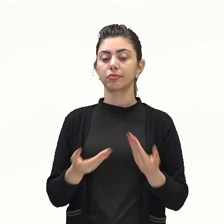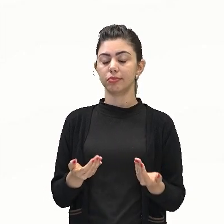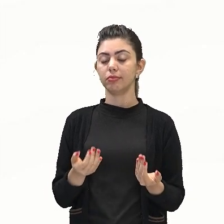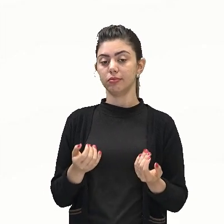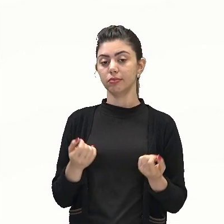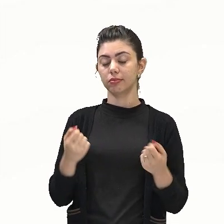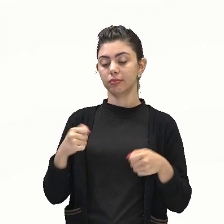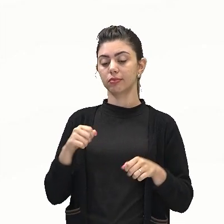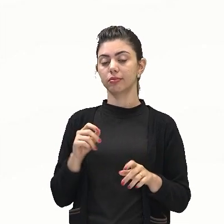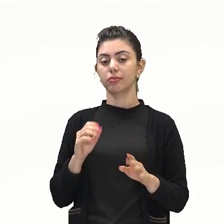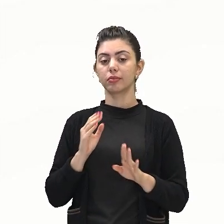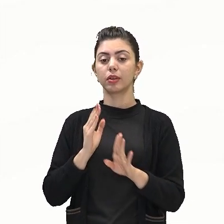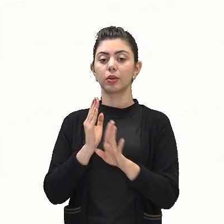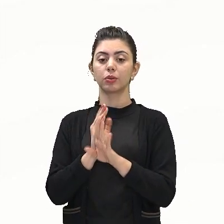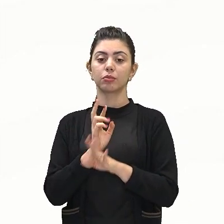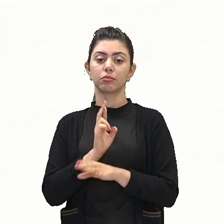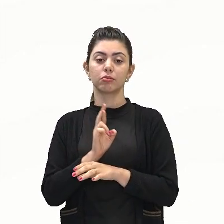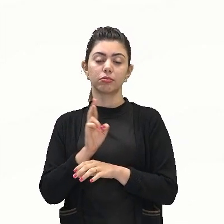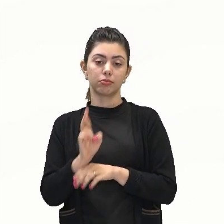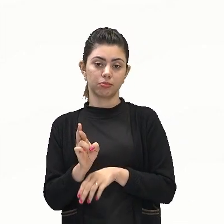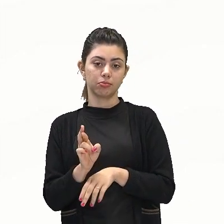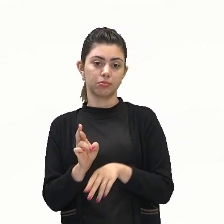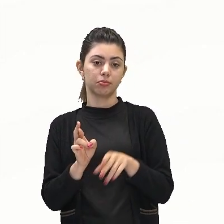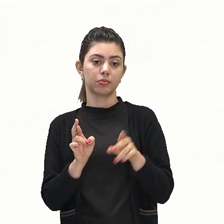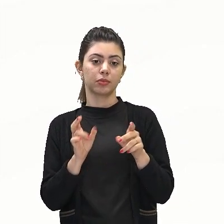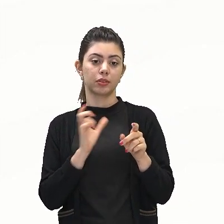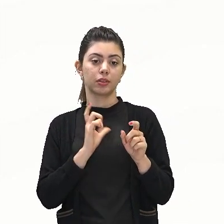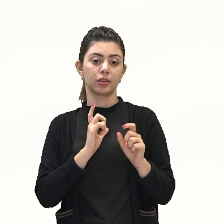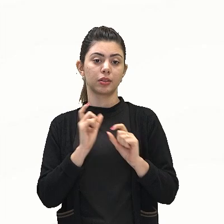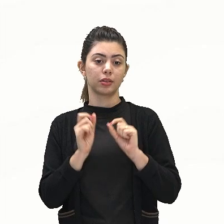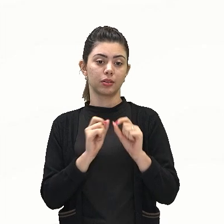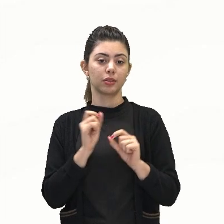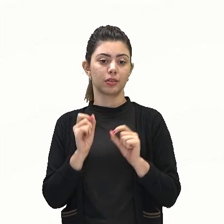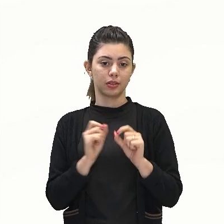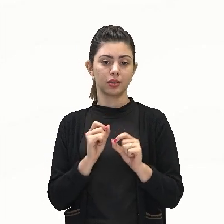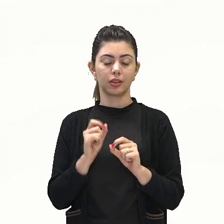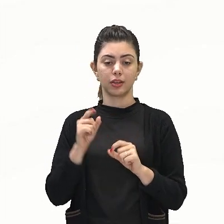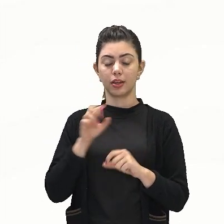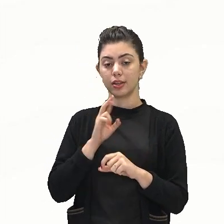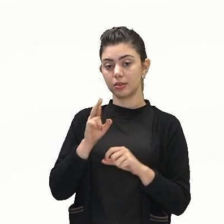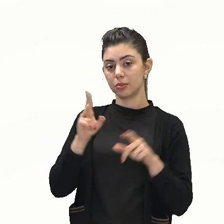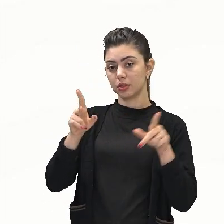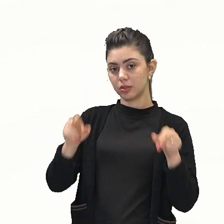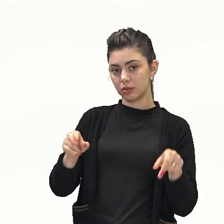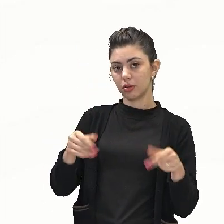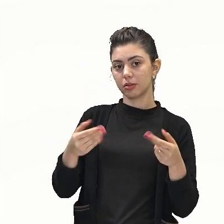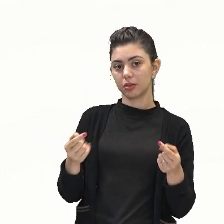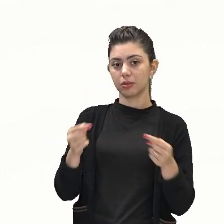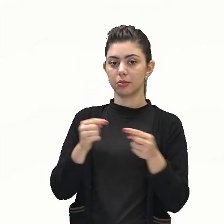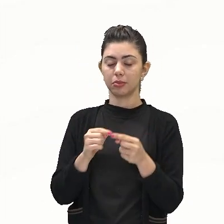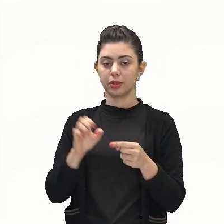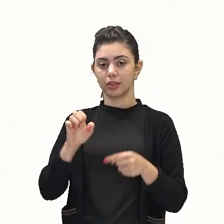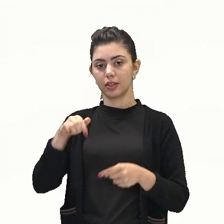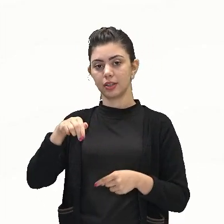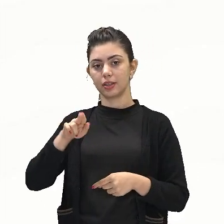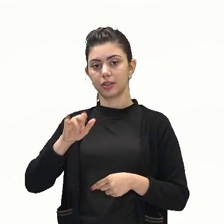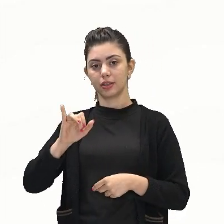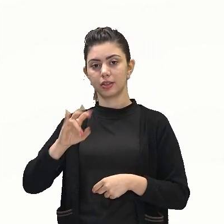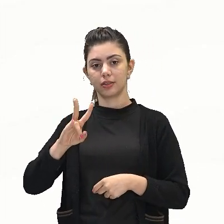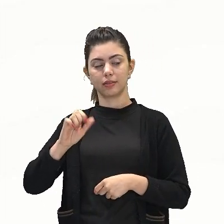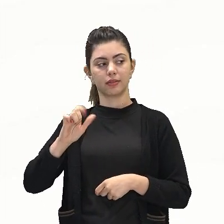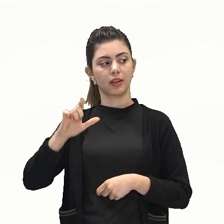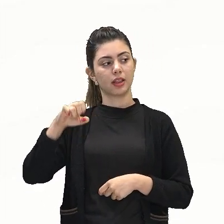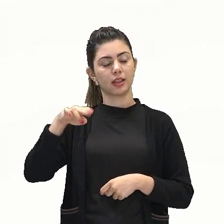equivalentes quando eles possuírem o mesmo conjunto solução, tá? Então, aqui nós temos nossos